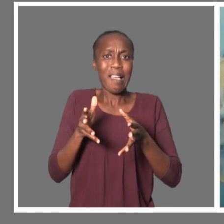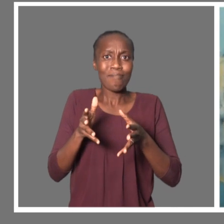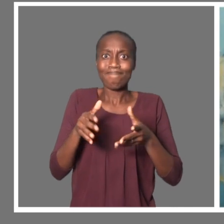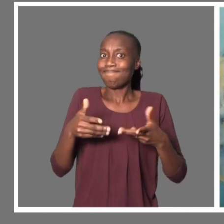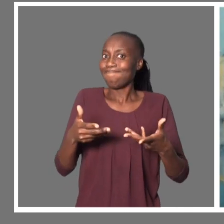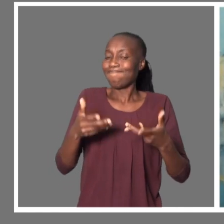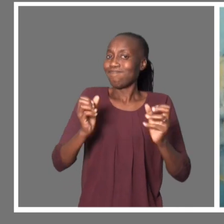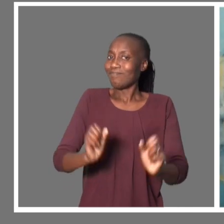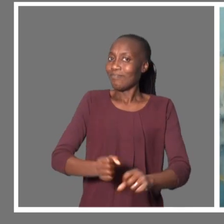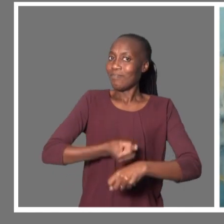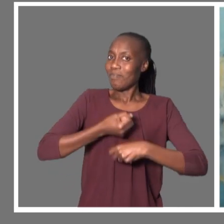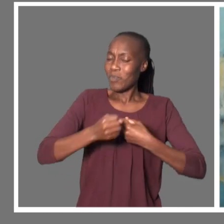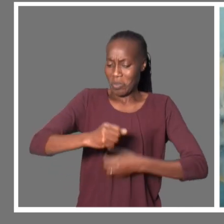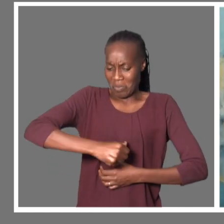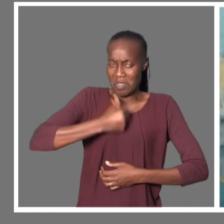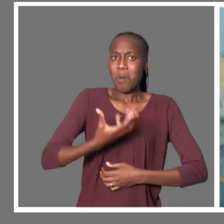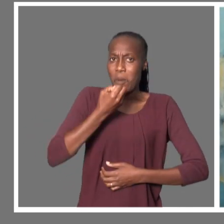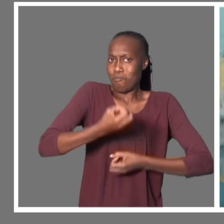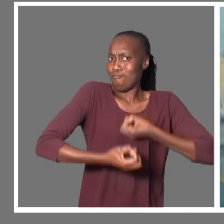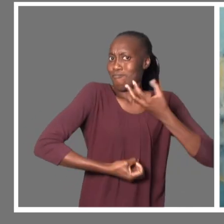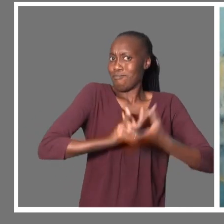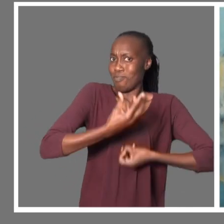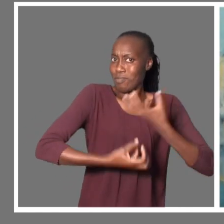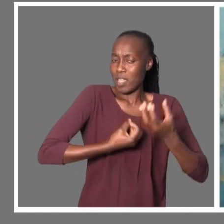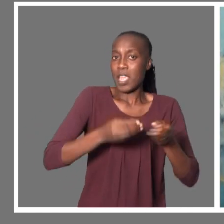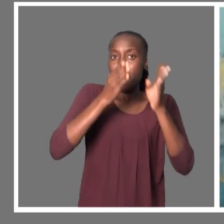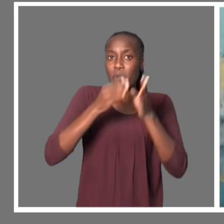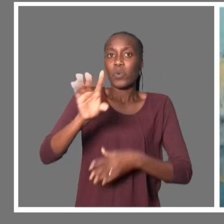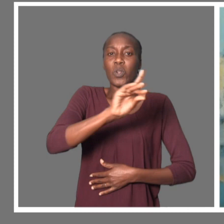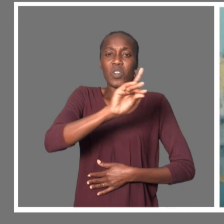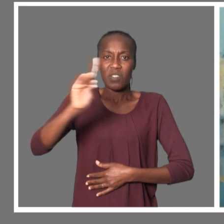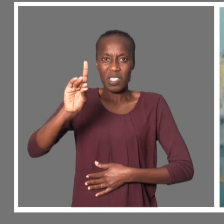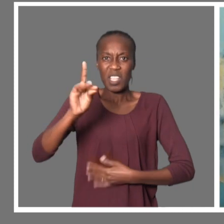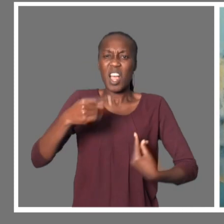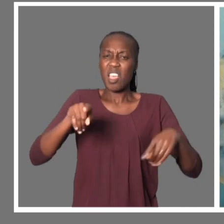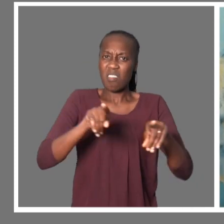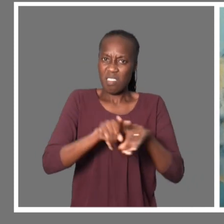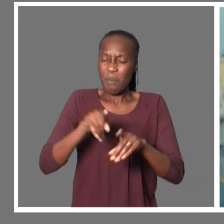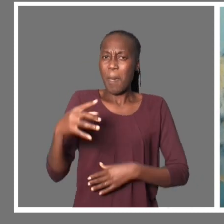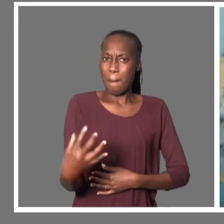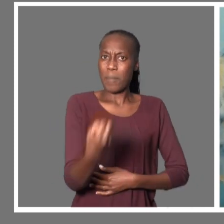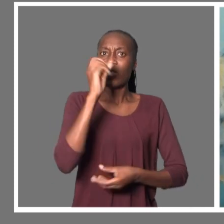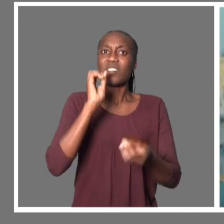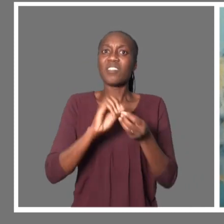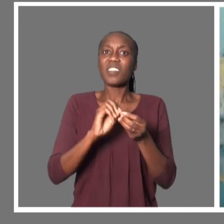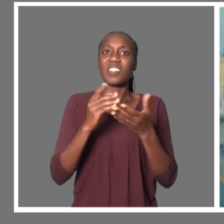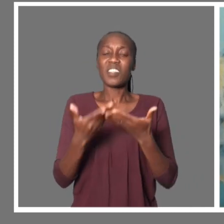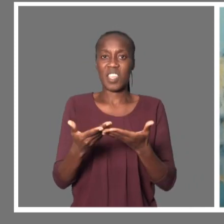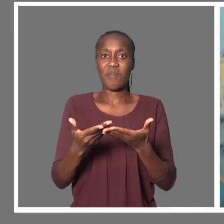falar de si próprio. E a pessoa de deficiência também tem os mesmos que viver e